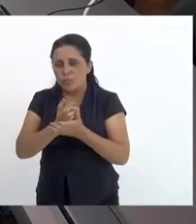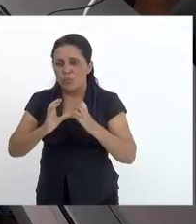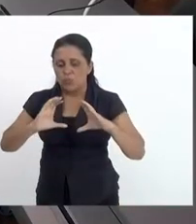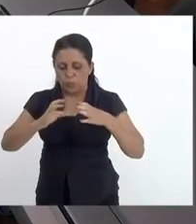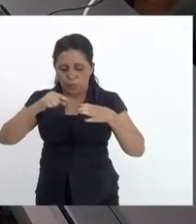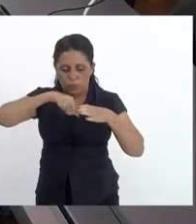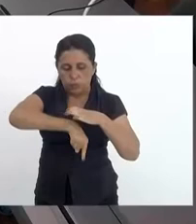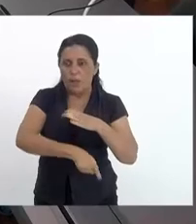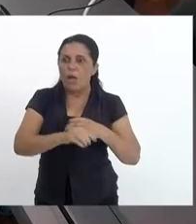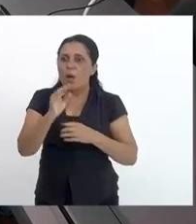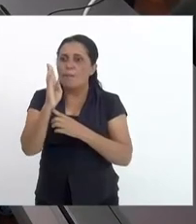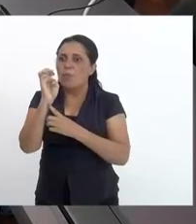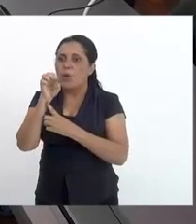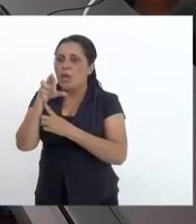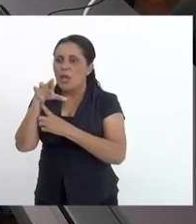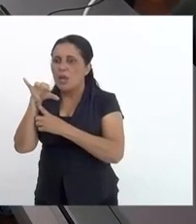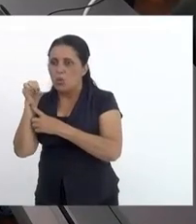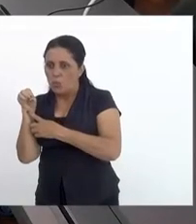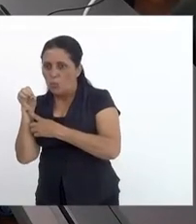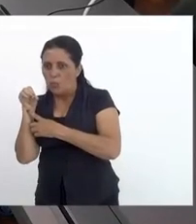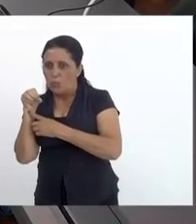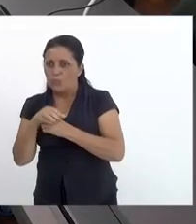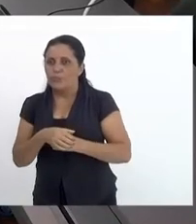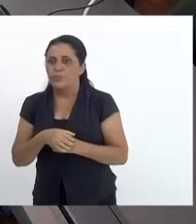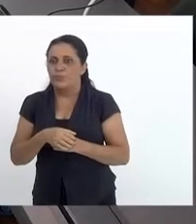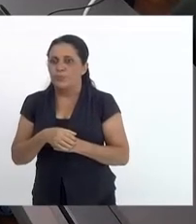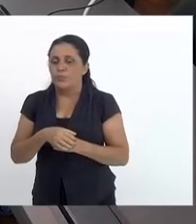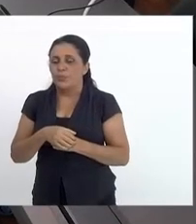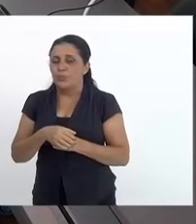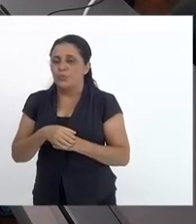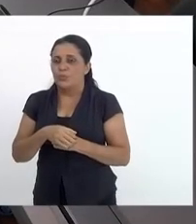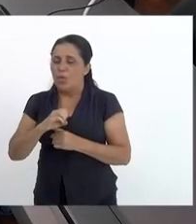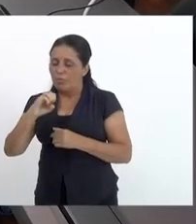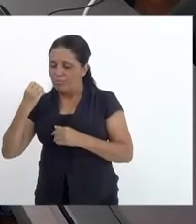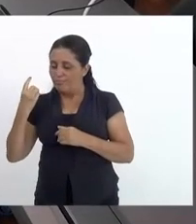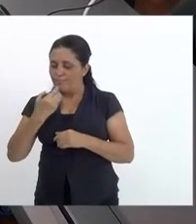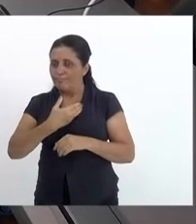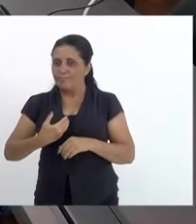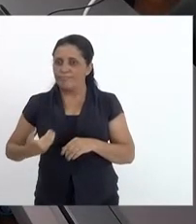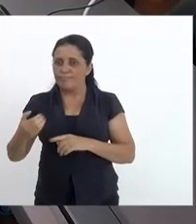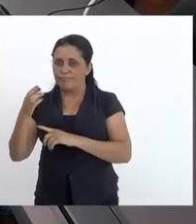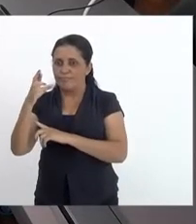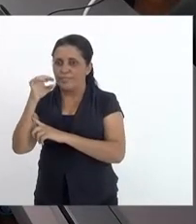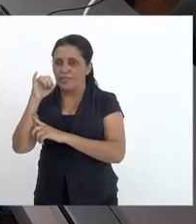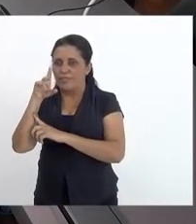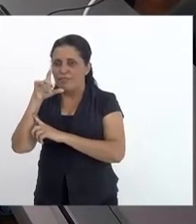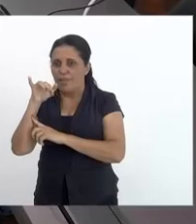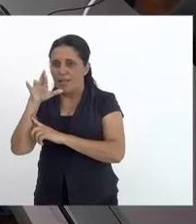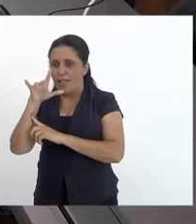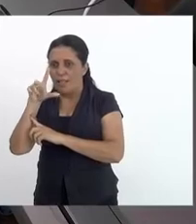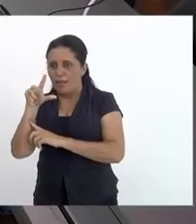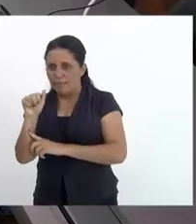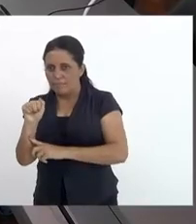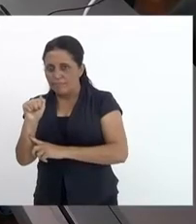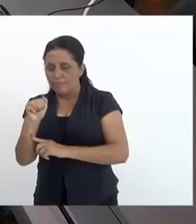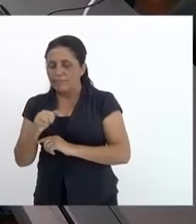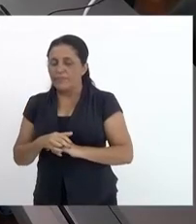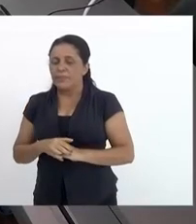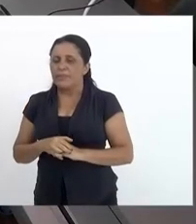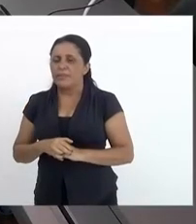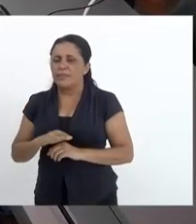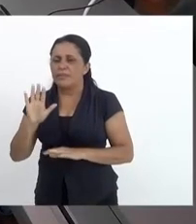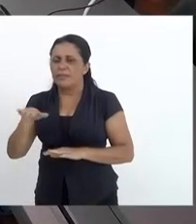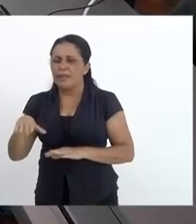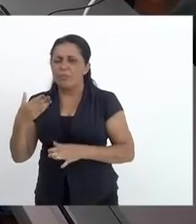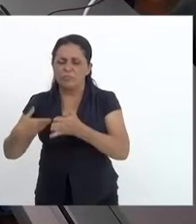bueiro inteligente, possa ser aplicado nos municípios. Mas é legislação municipal. Desde quando o Estado vai legislar sobre